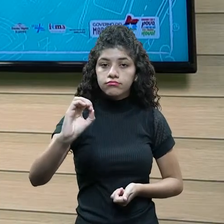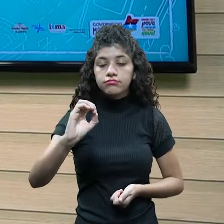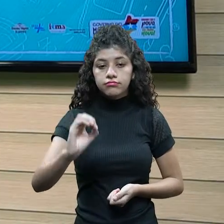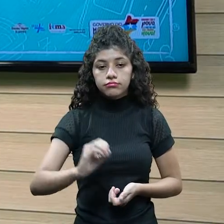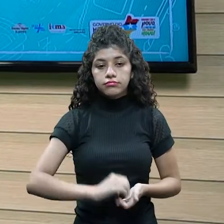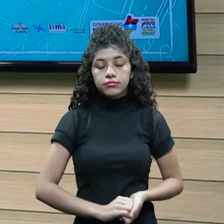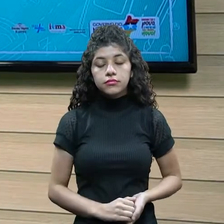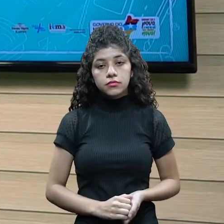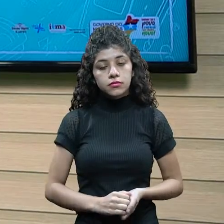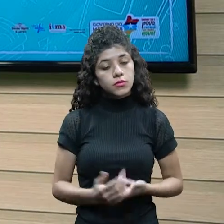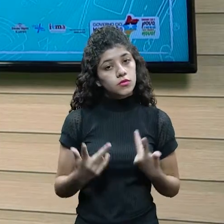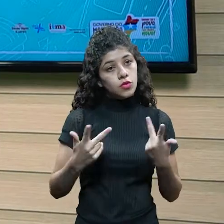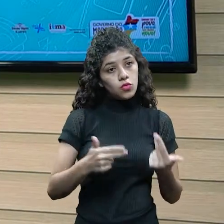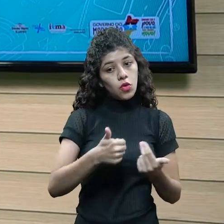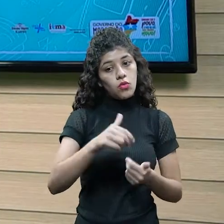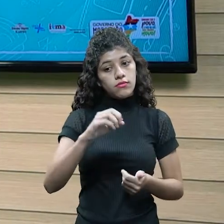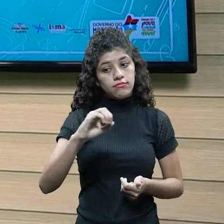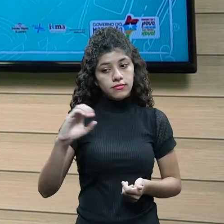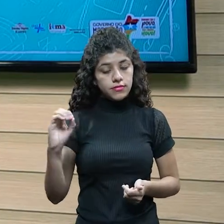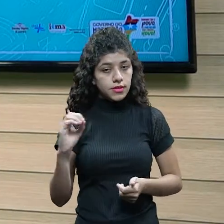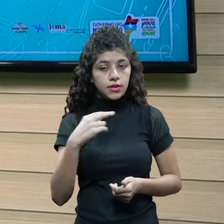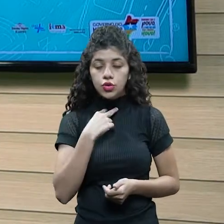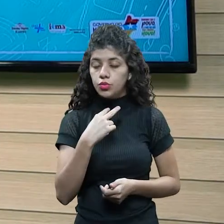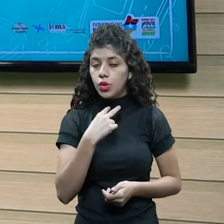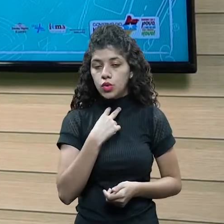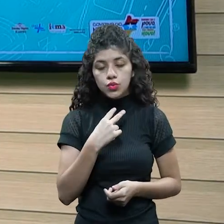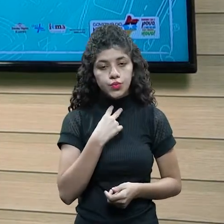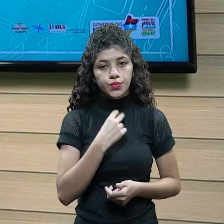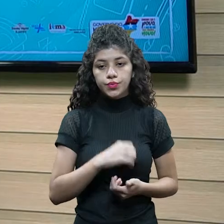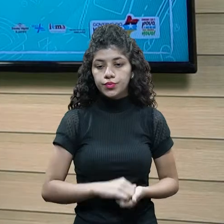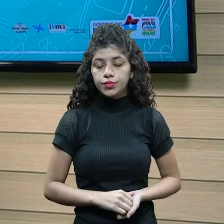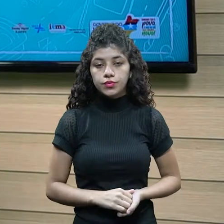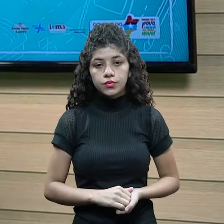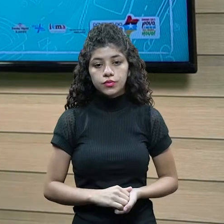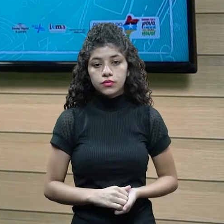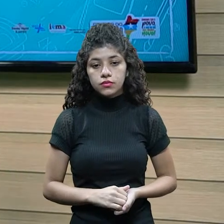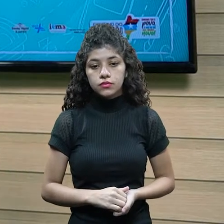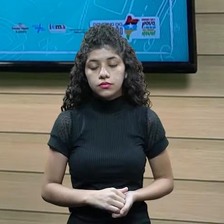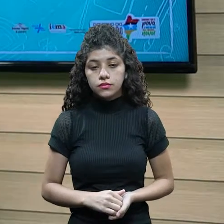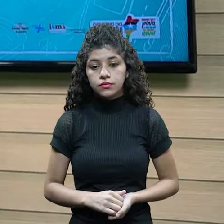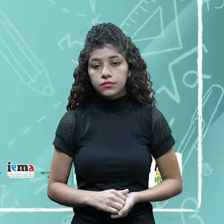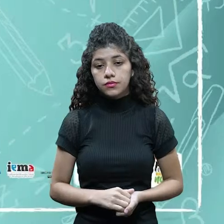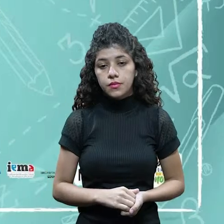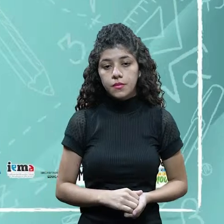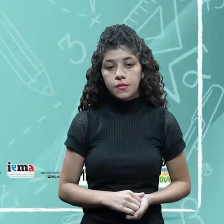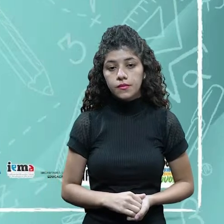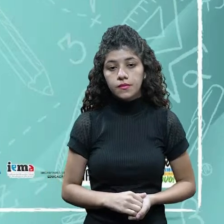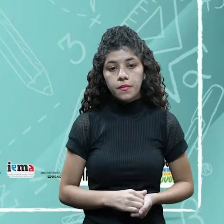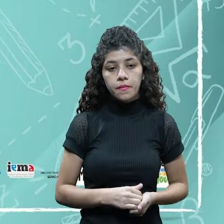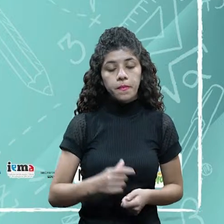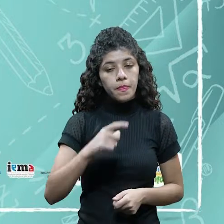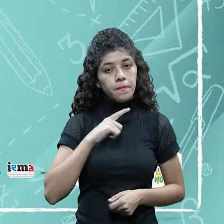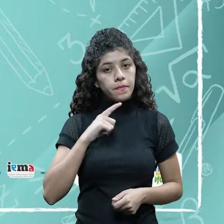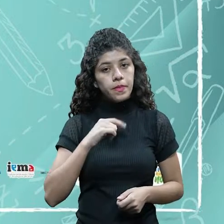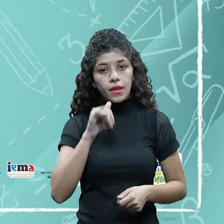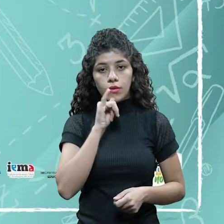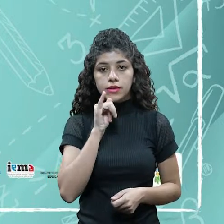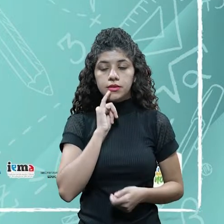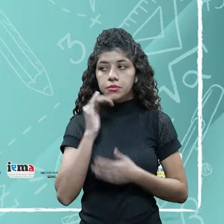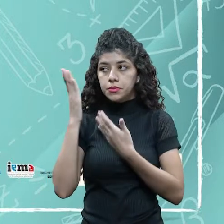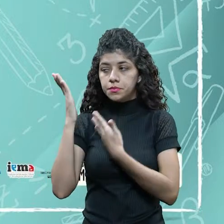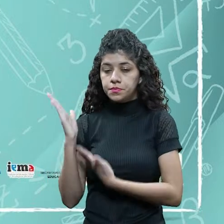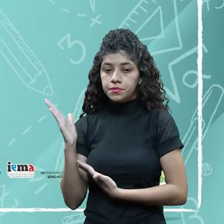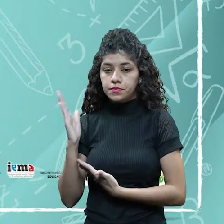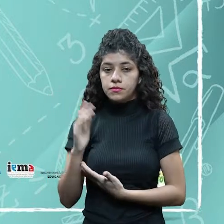o meu denominador for 100. Enquanto o meu denominador não for 100, eu não tenho porcentagem. Então eu trago aqui até uma ideia para vocês poderem